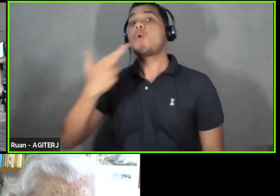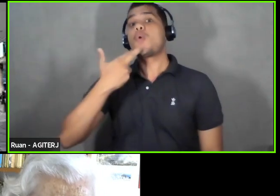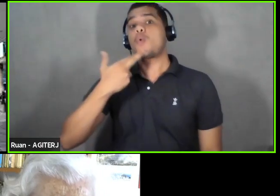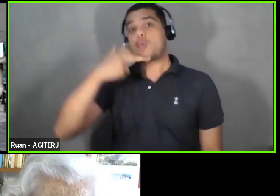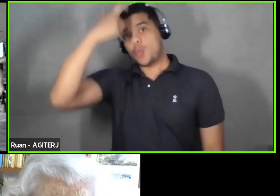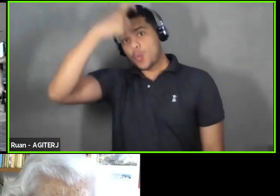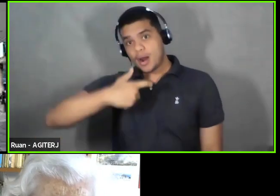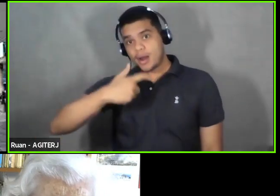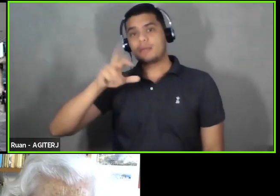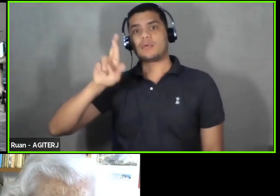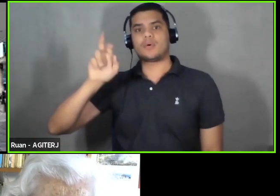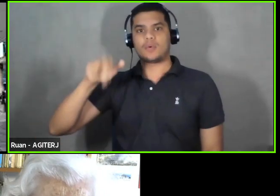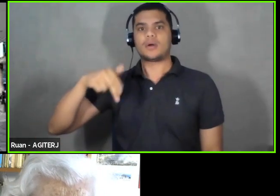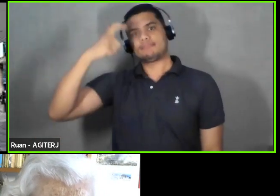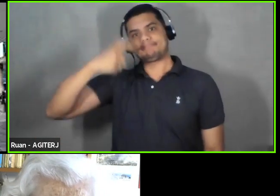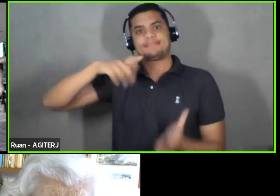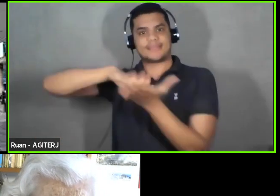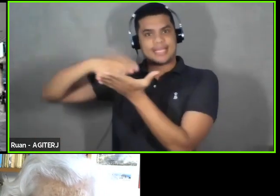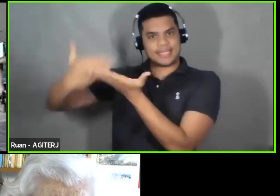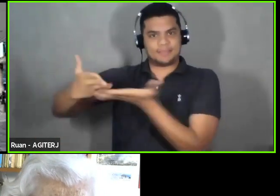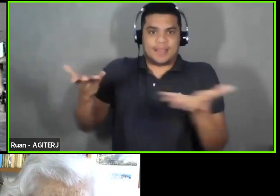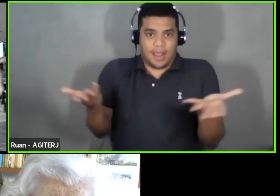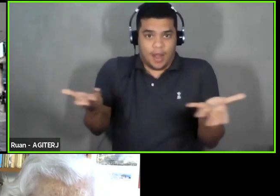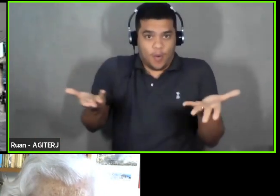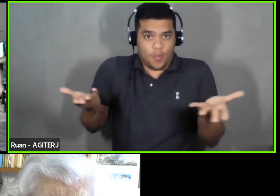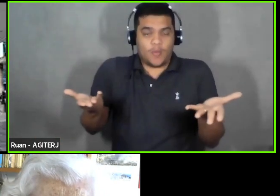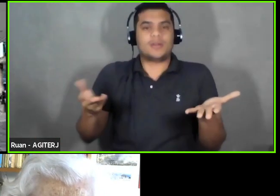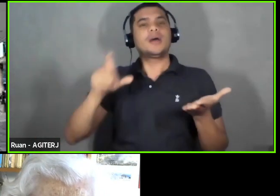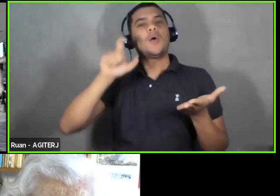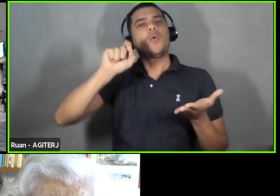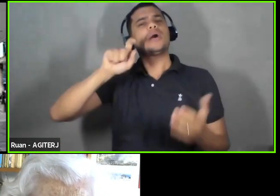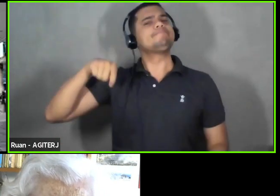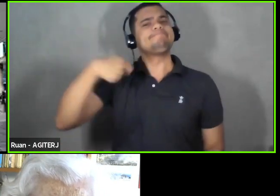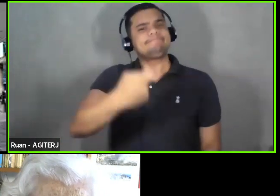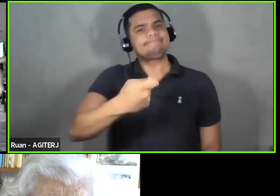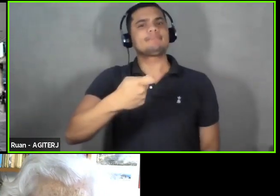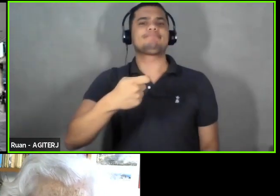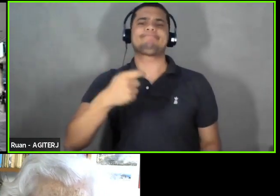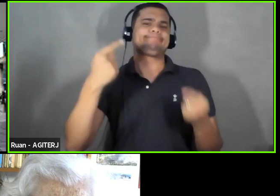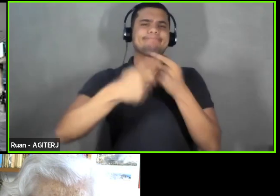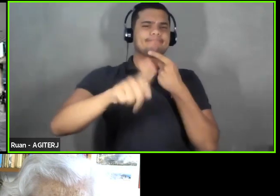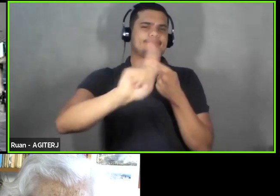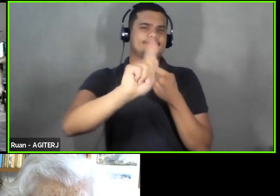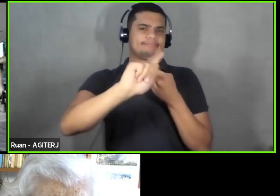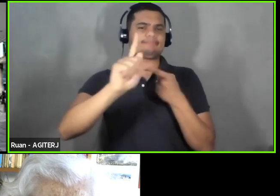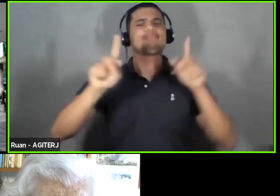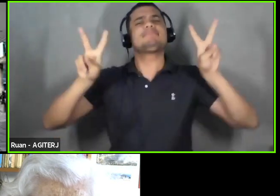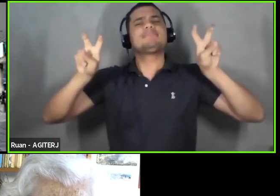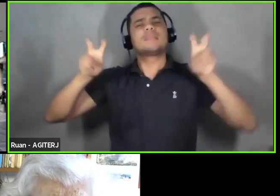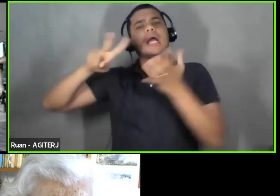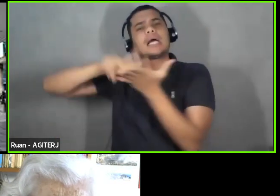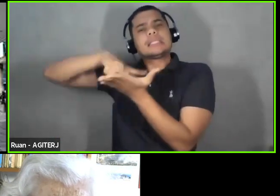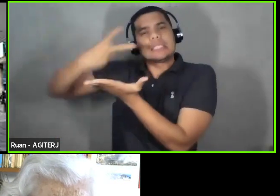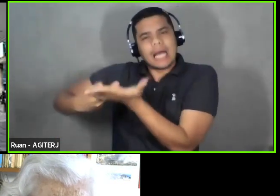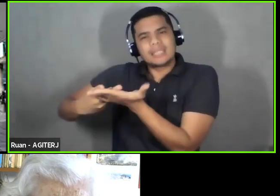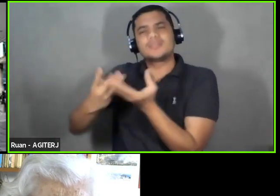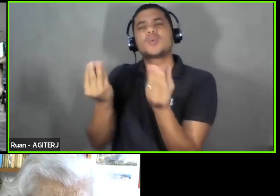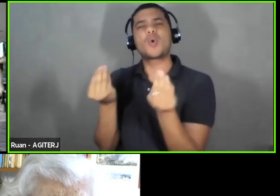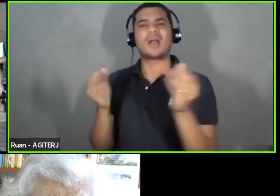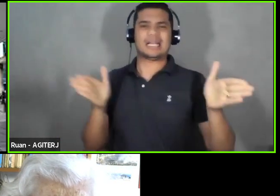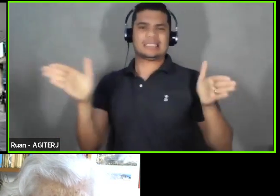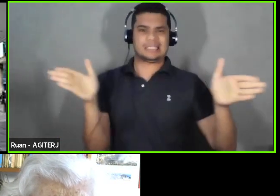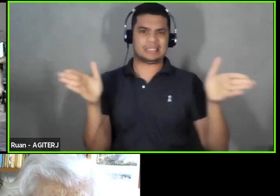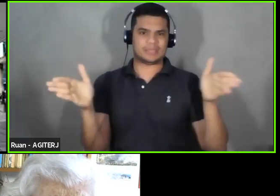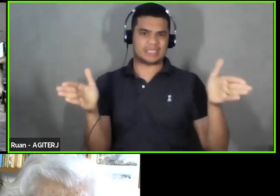sua vez, que está aqui interpretando agora, considera inadequada a noção de tradução como